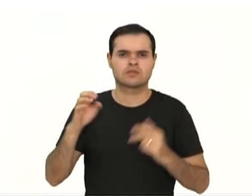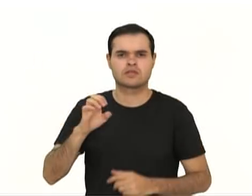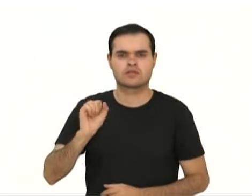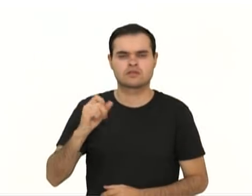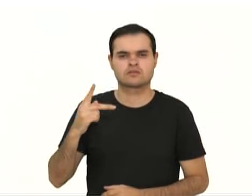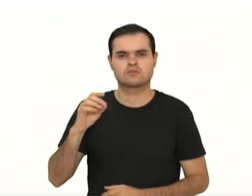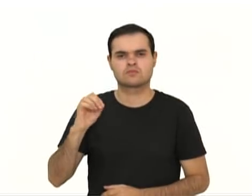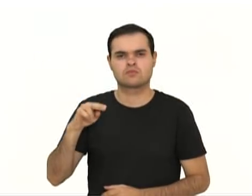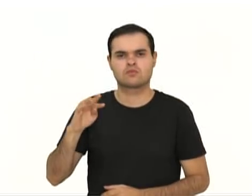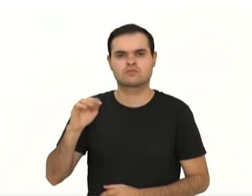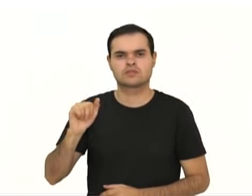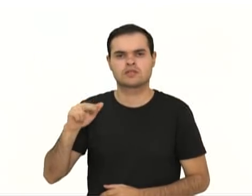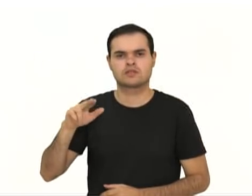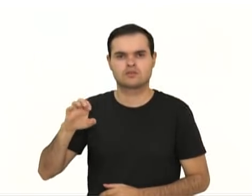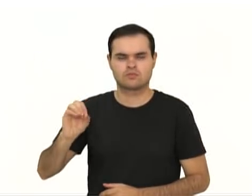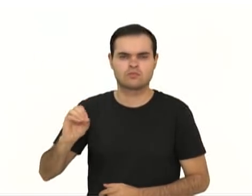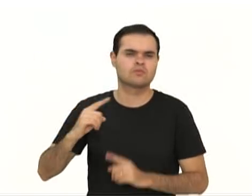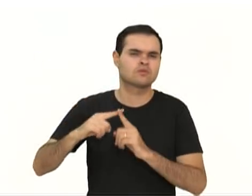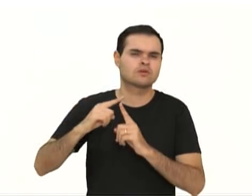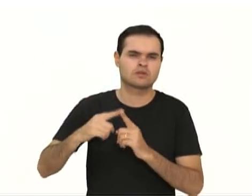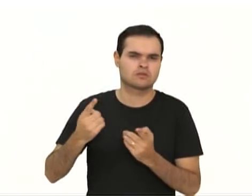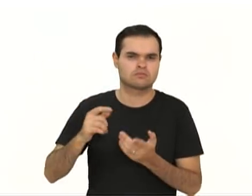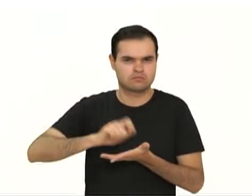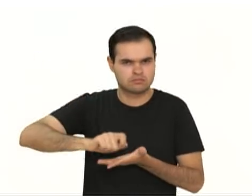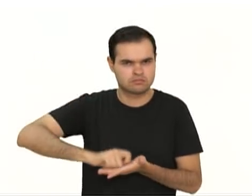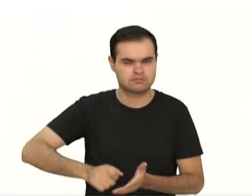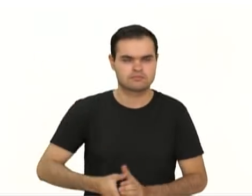está sendo perdido. Anote.